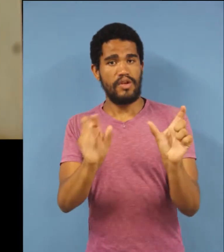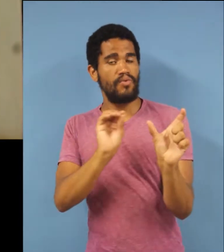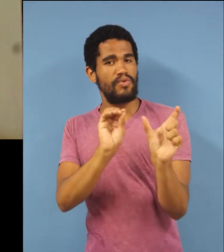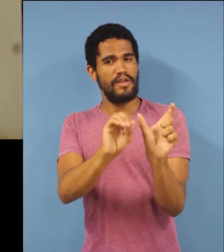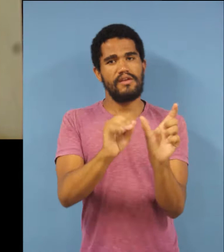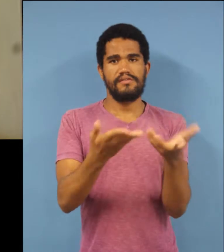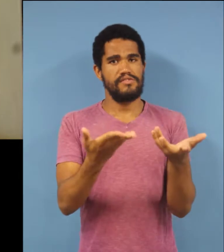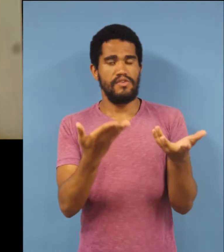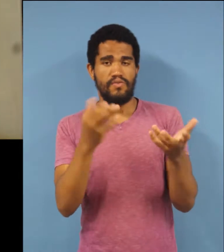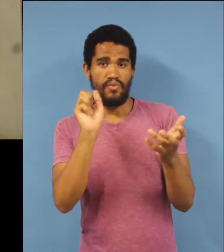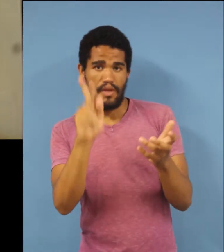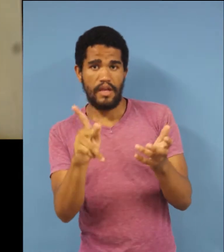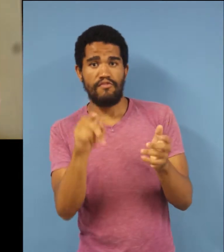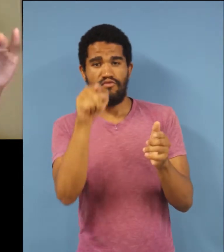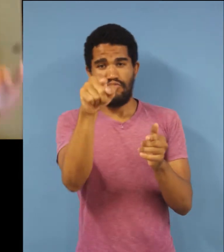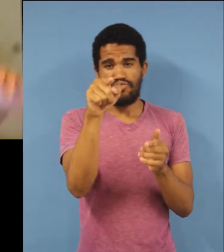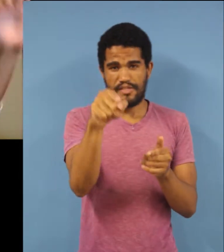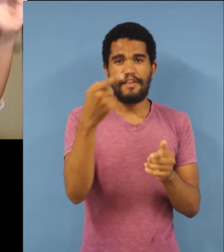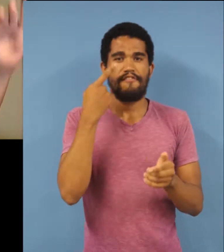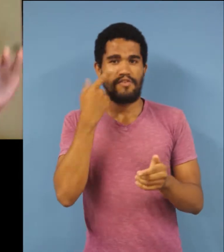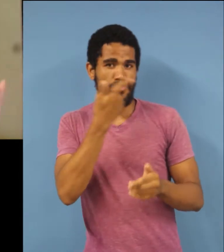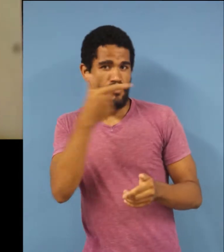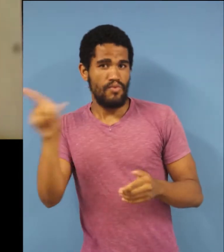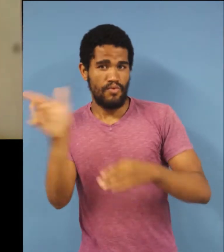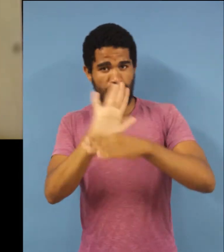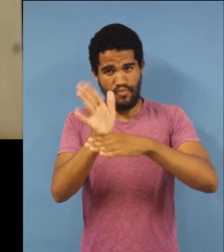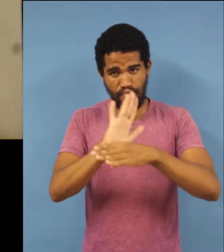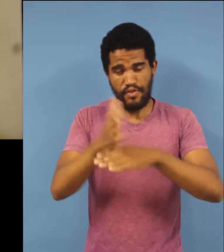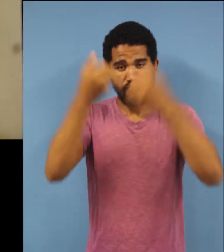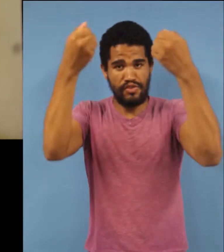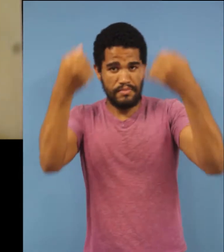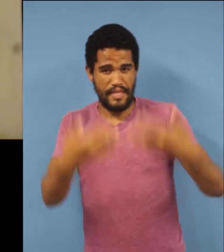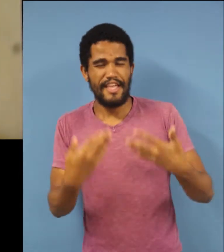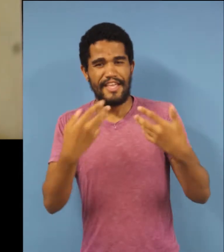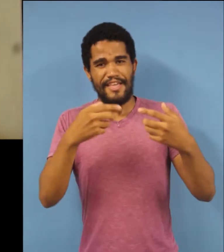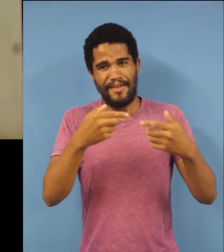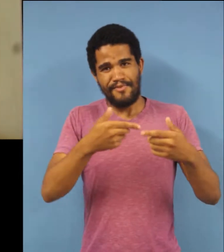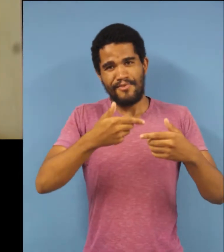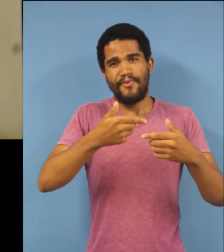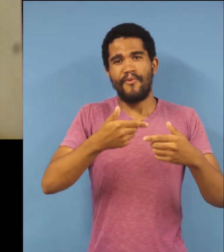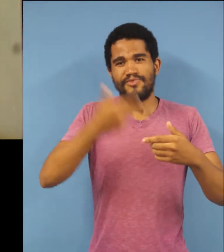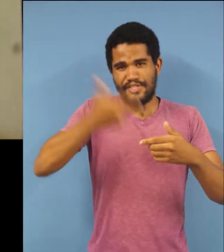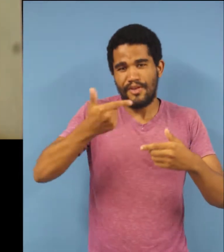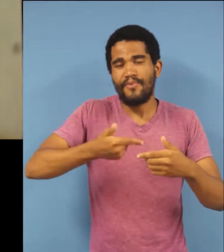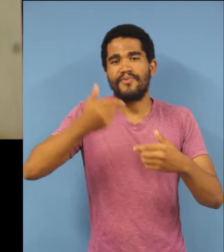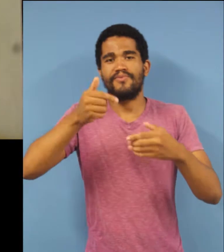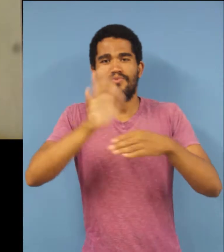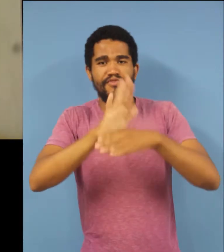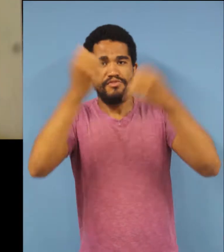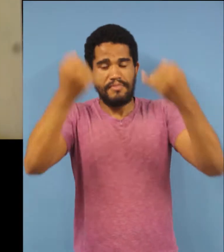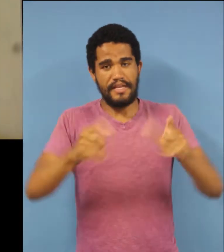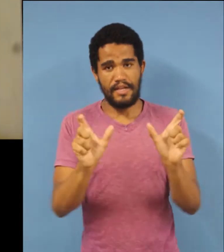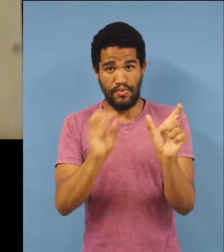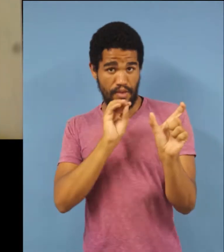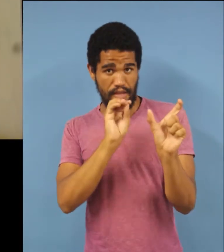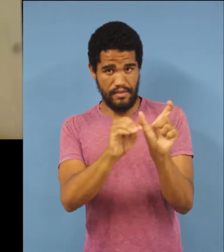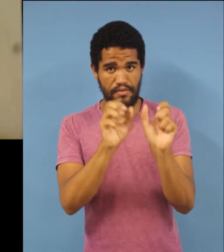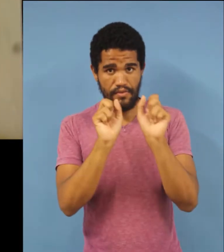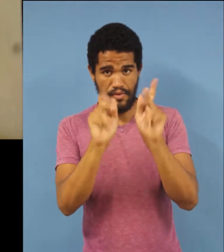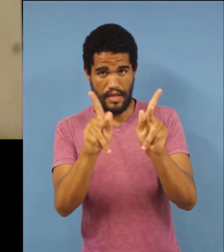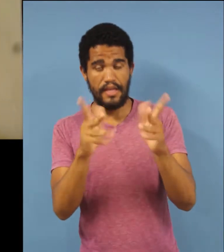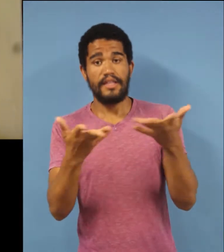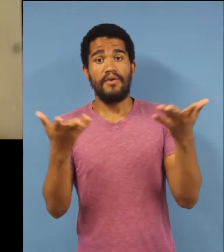e para eu colocar entre os tijolos eu preciso de coisas que conectem o tijolo e deem sentido. A gente está falando